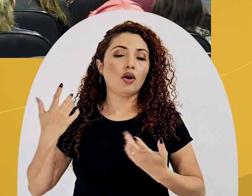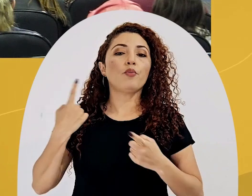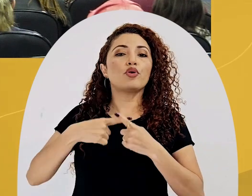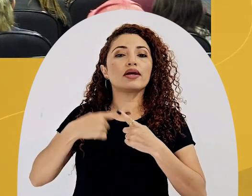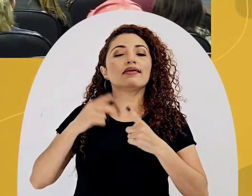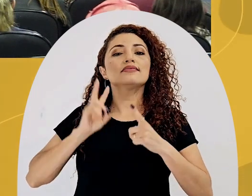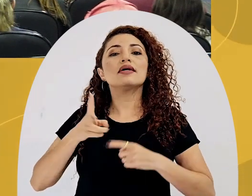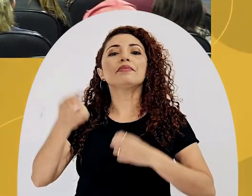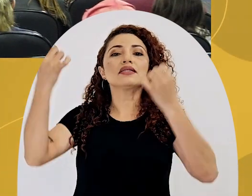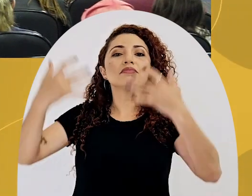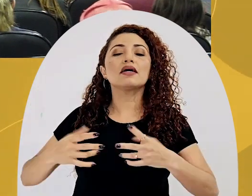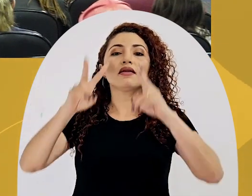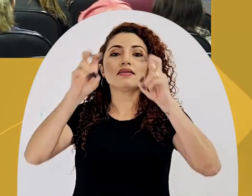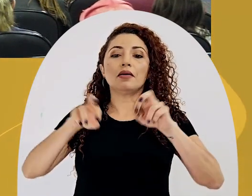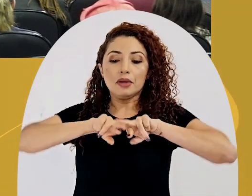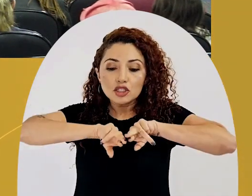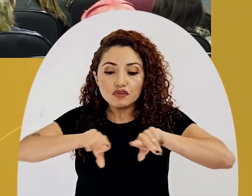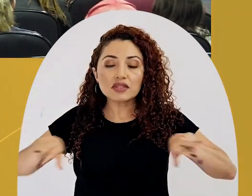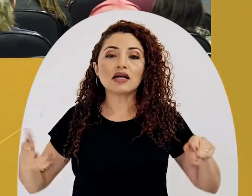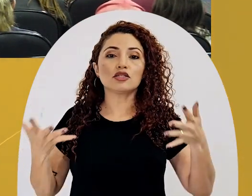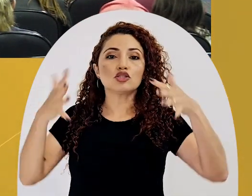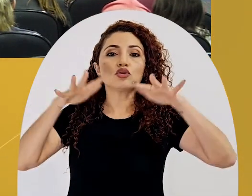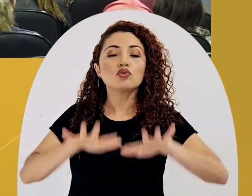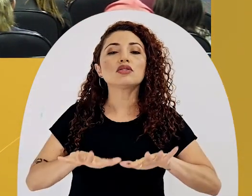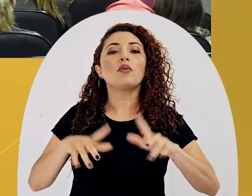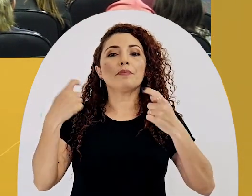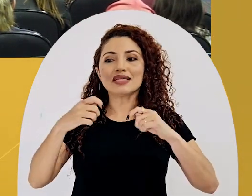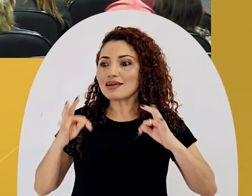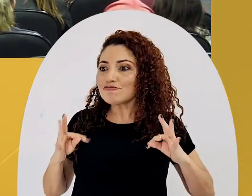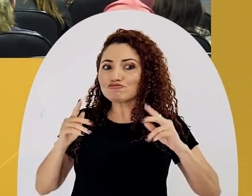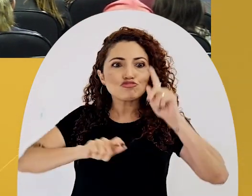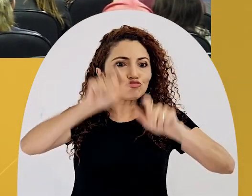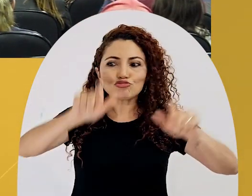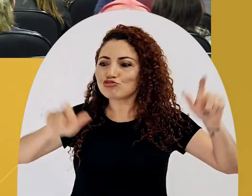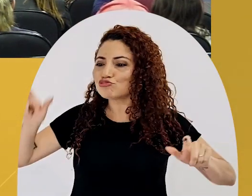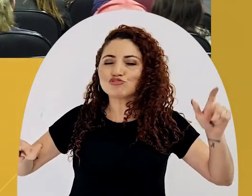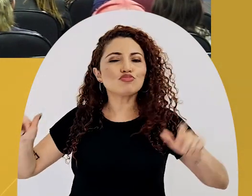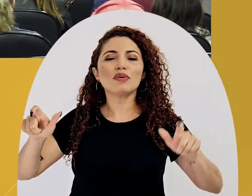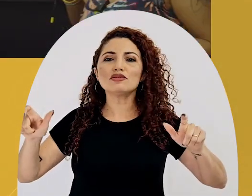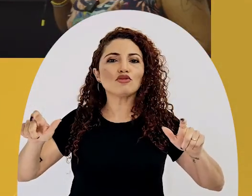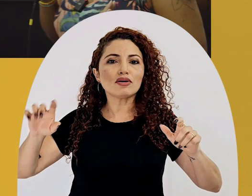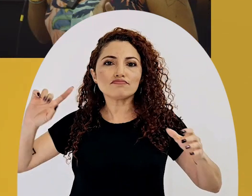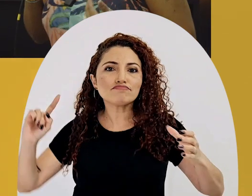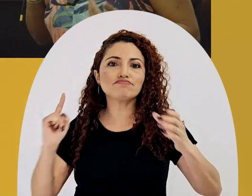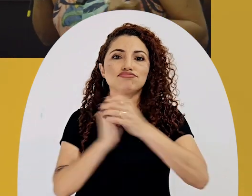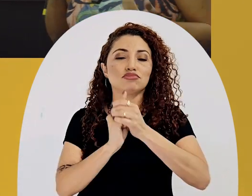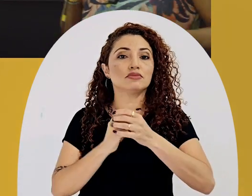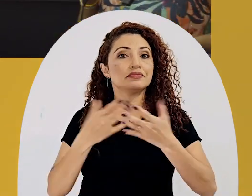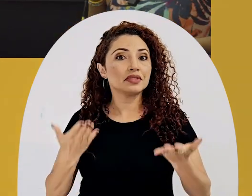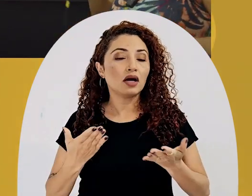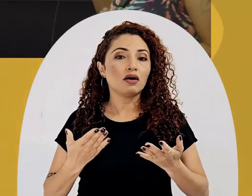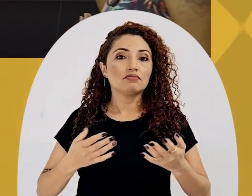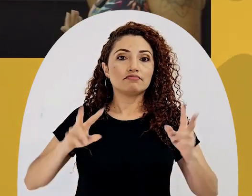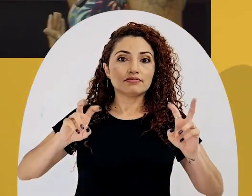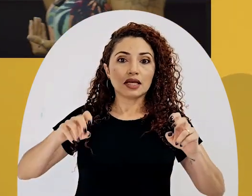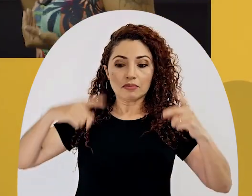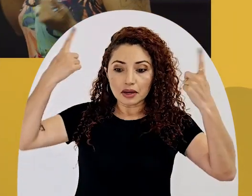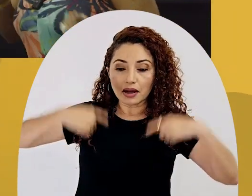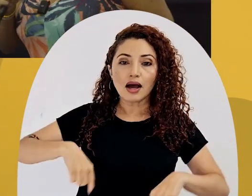também pensamos em abarcar todas as pessoas. E o porquê que a autodescrição é importante? Porque nós podemos ter na plateia